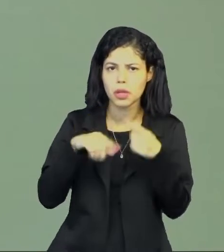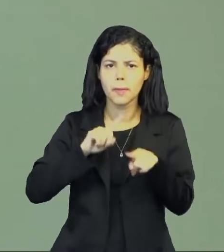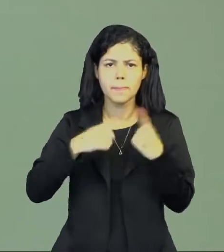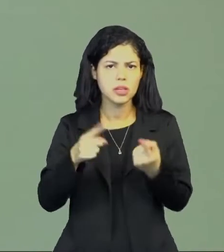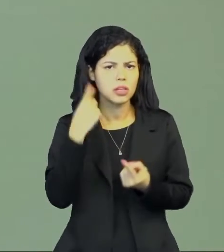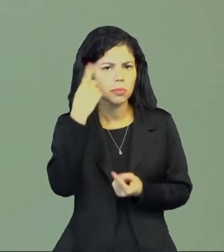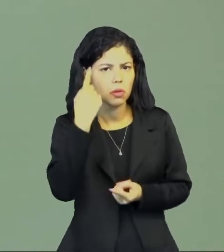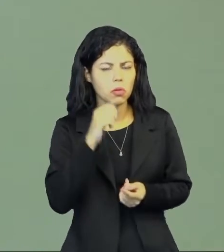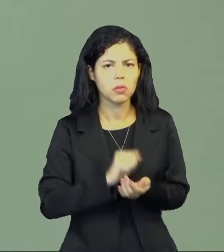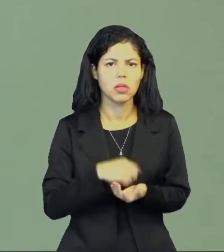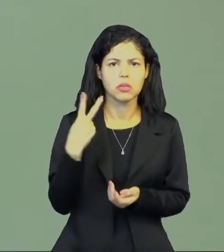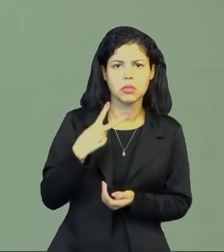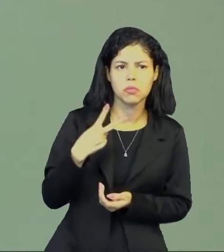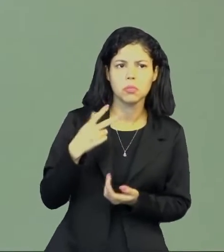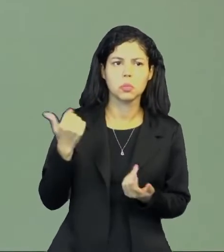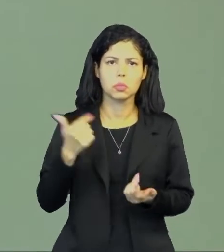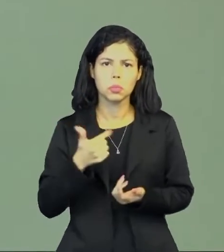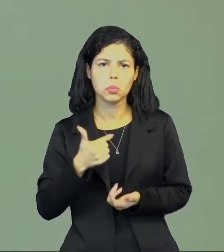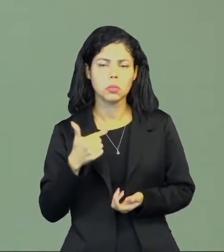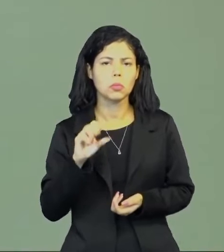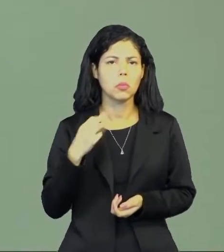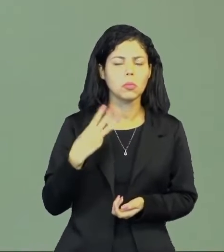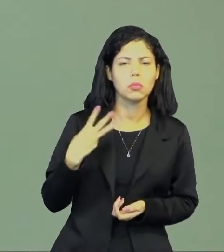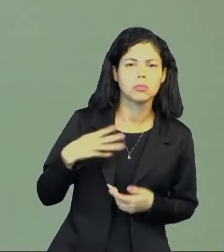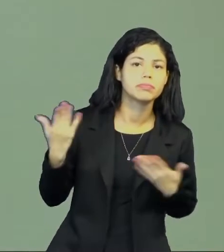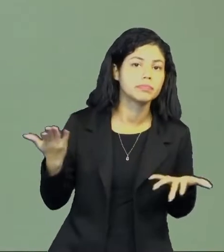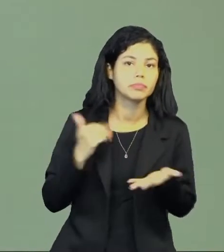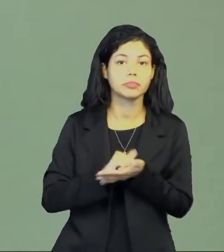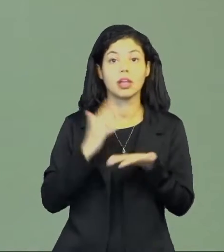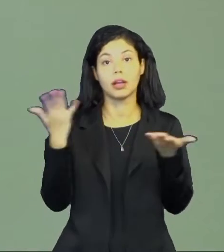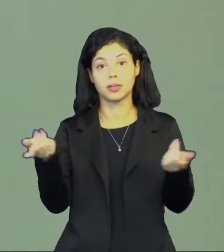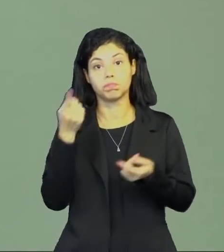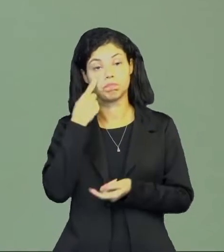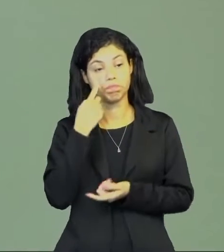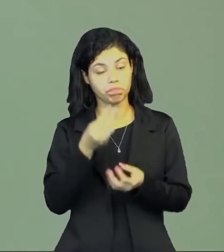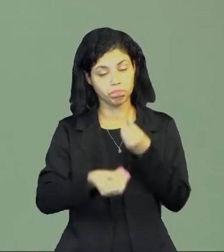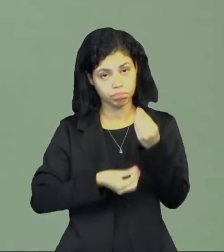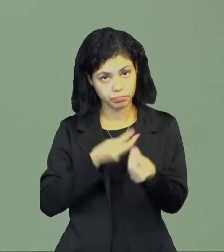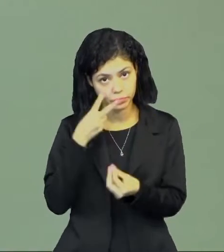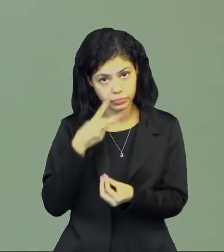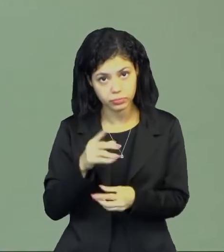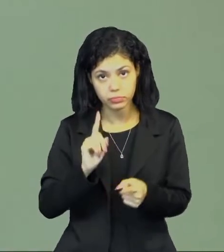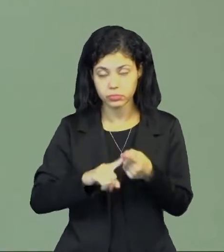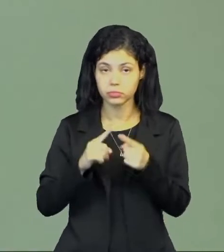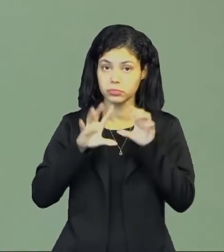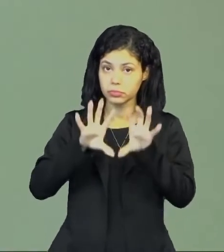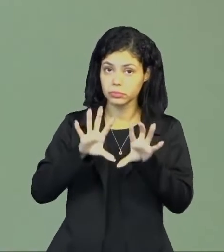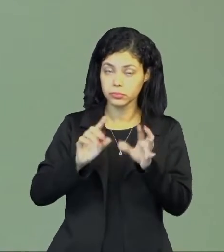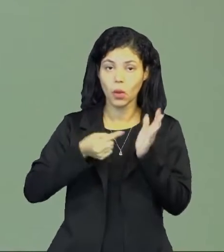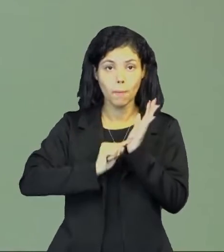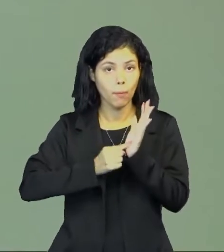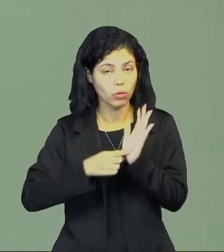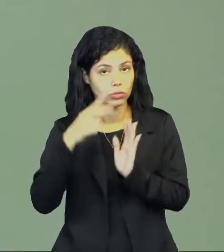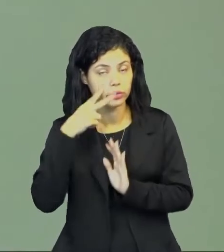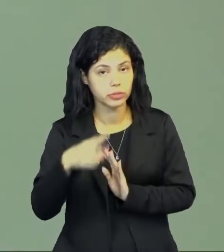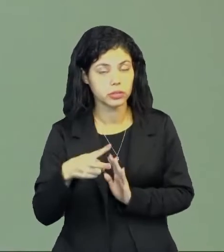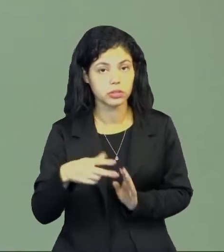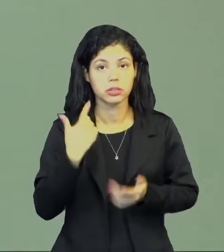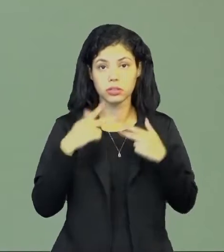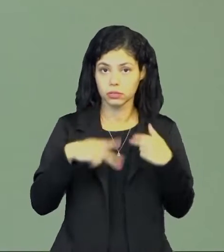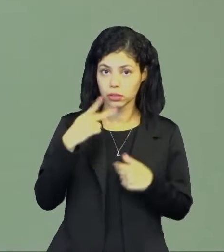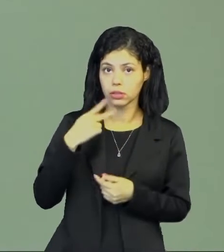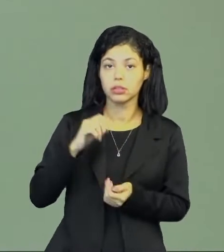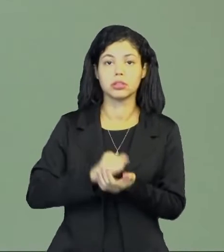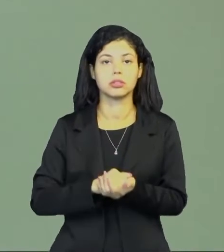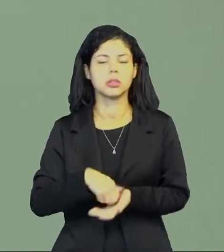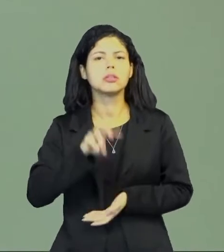espanhol é segundo ou é terceiro em falantes? Aí depende do ponto de vista, galera, porque assim, em ponto de vista dos falantes